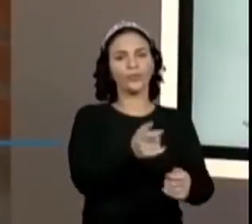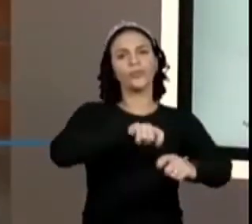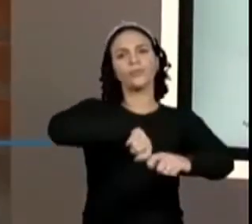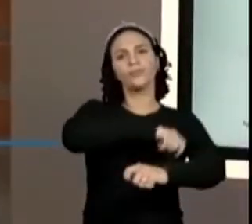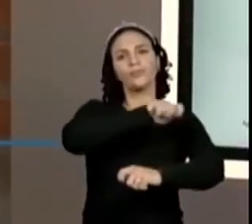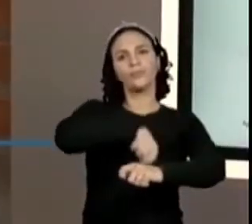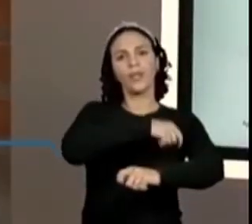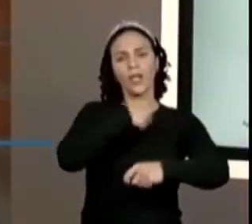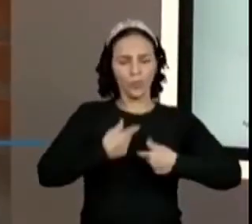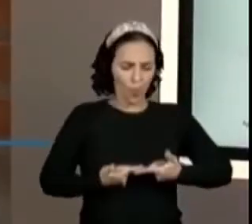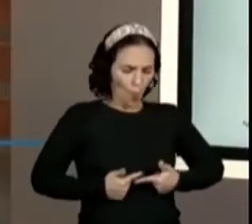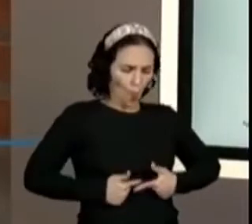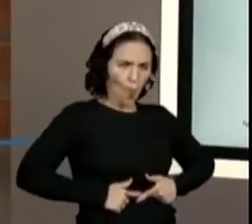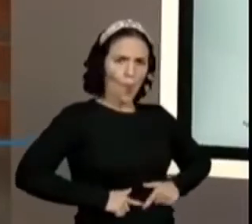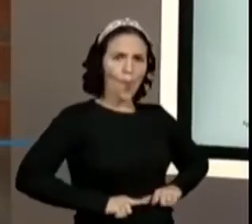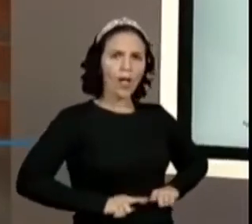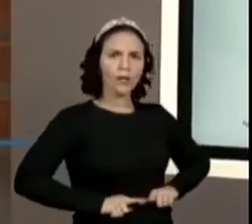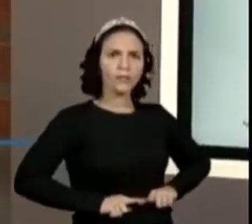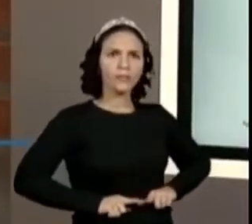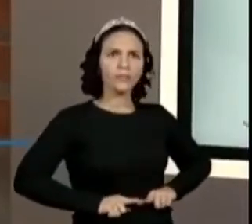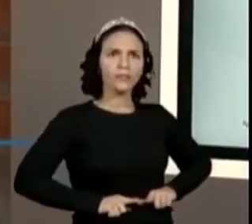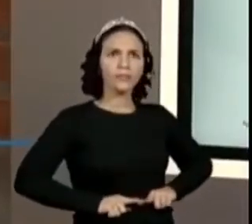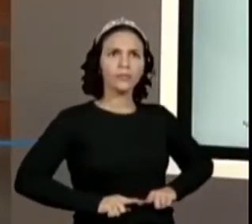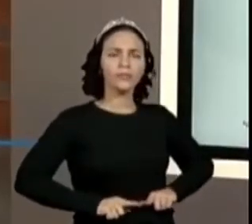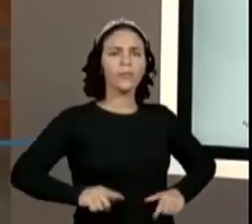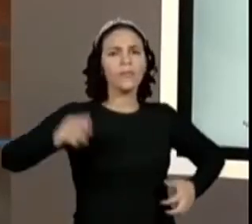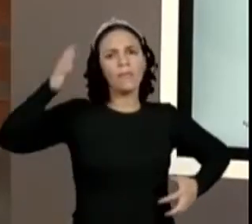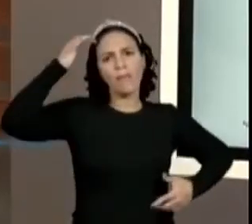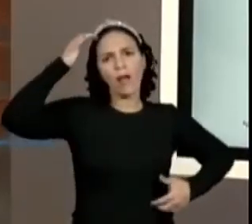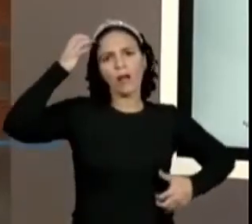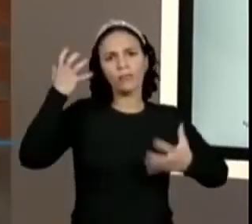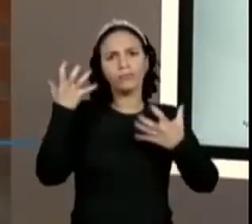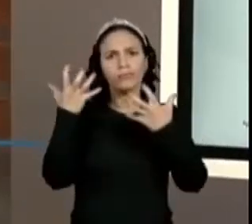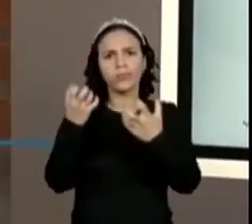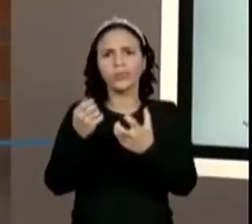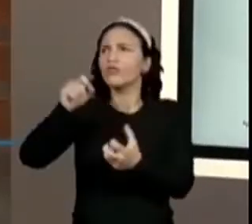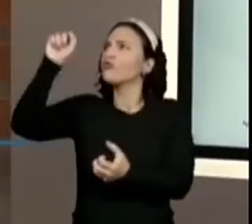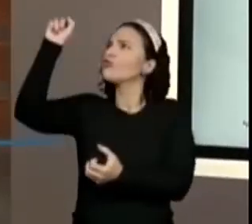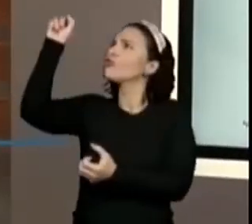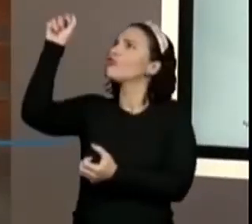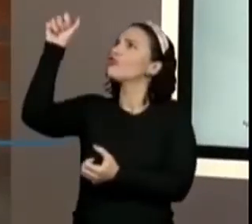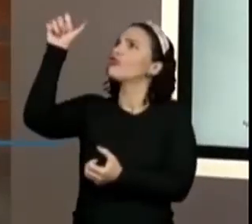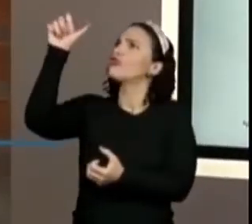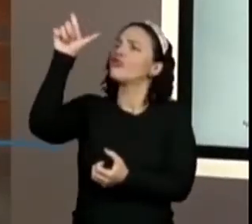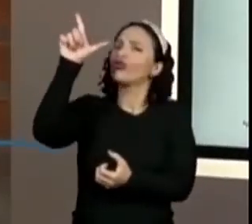barriga vazia. Macaco torrado, o sol que radia,